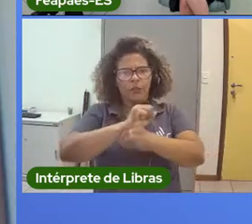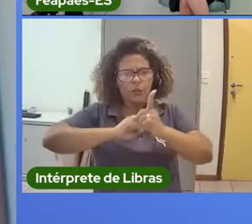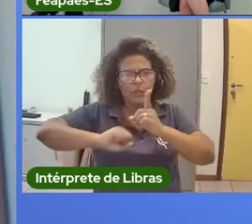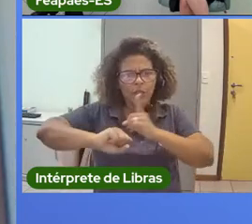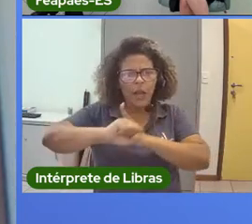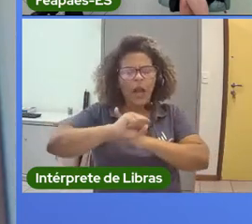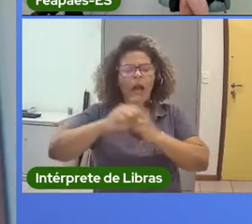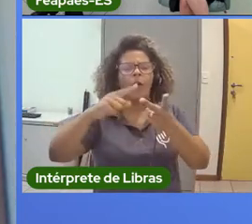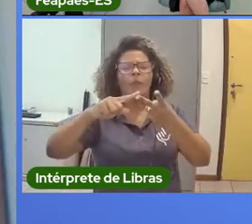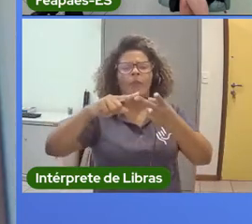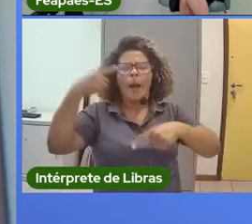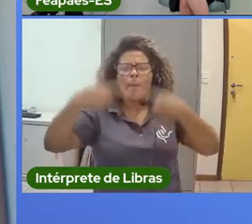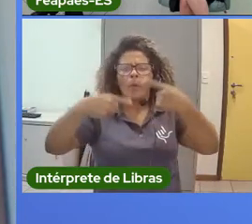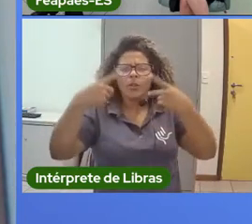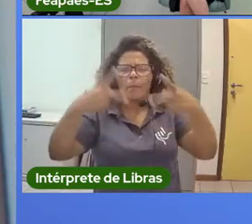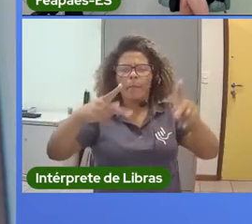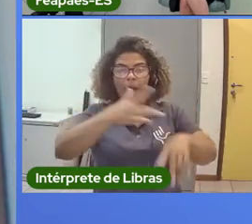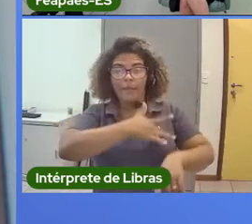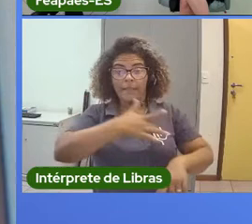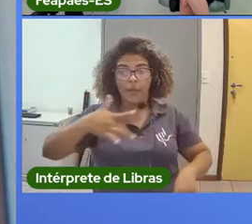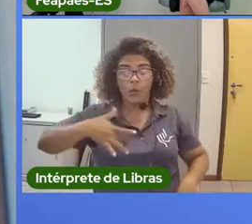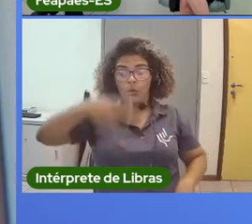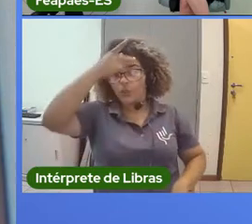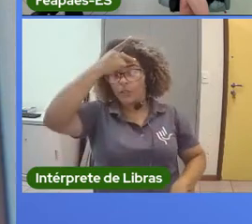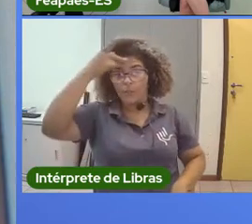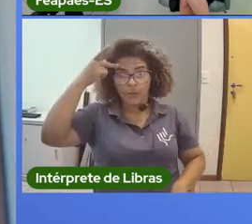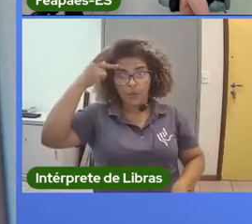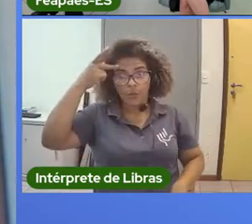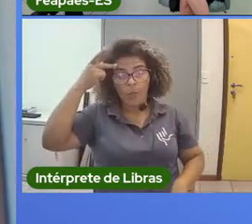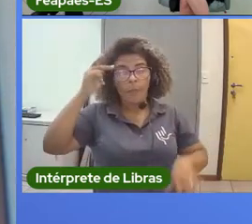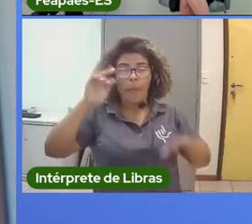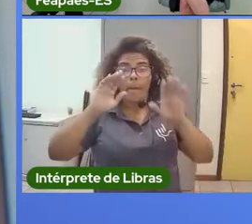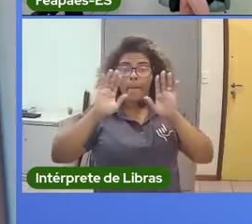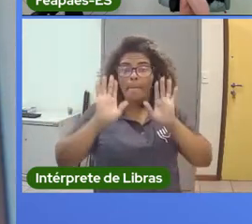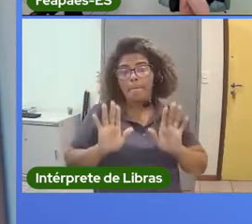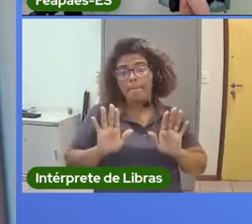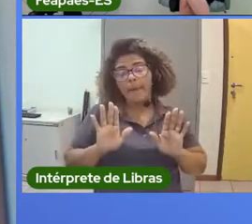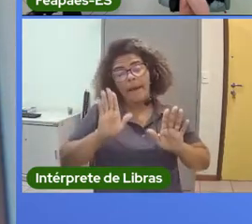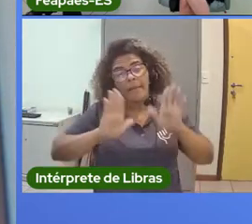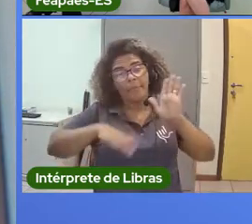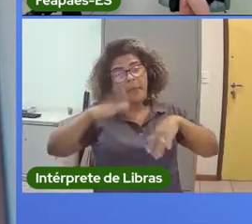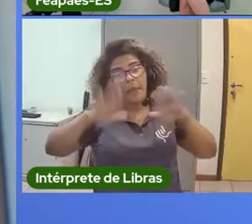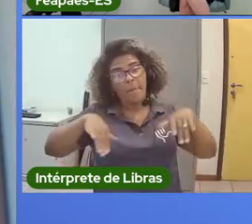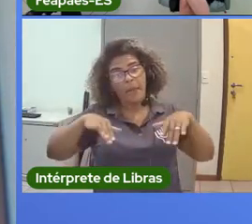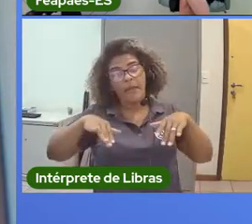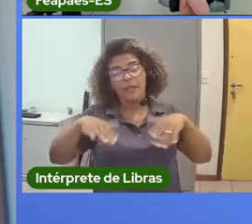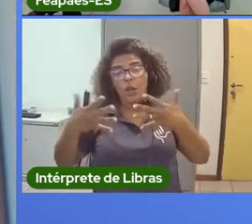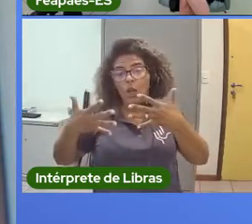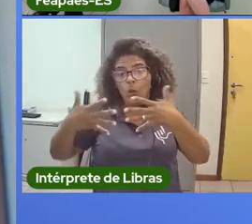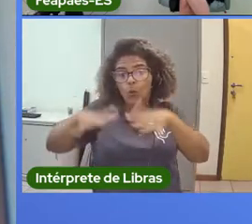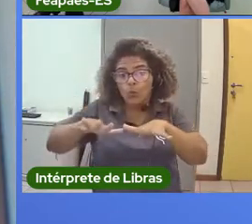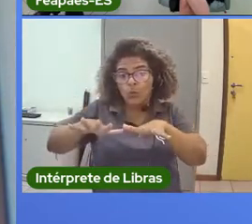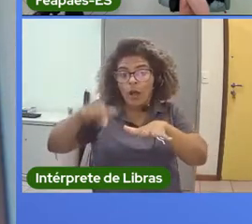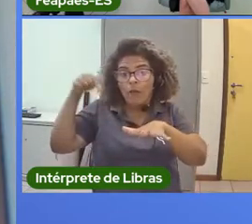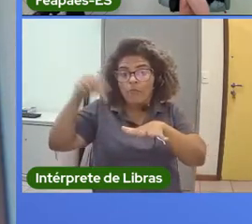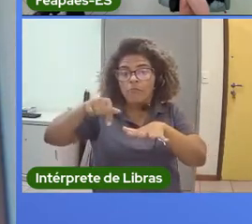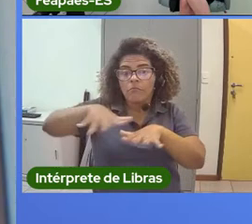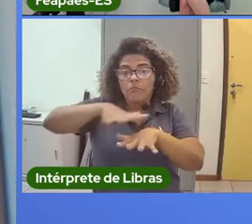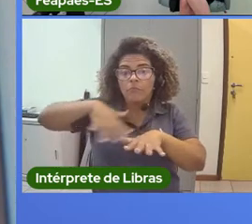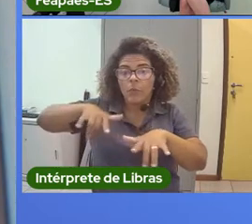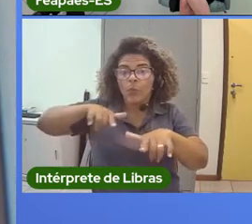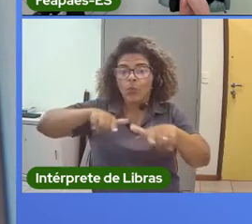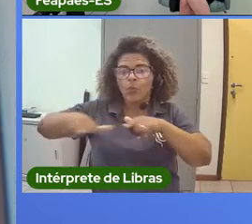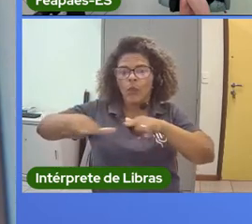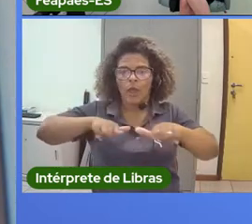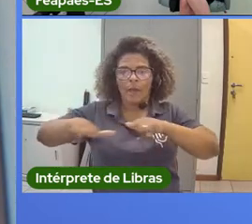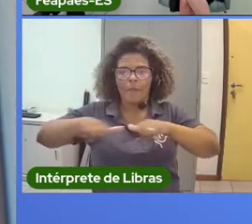para as pessoas com deficiência nos últimos anos, mas talvez o tema do trabalho, da inclusão das pessoas com deficiência no trabalho, ainda é